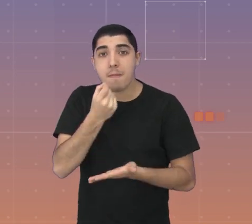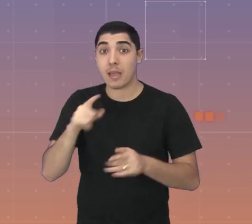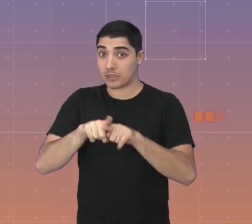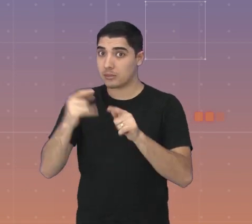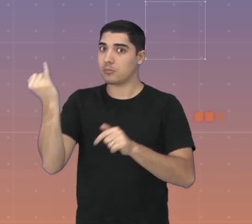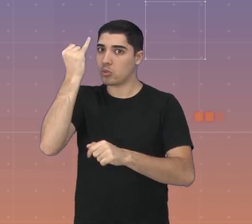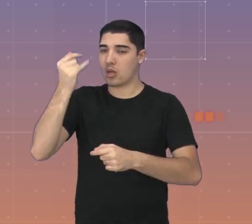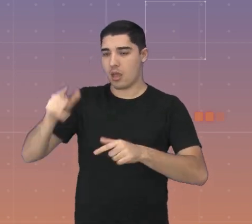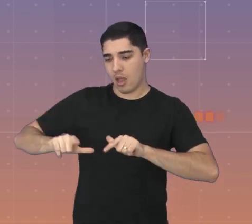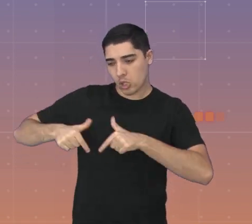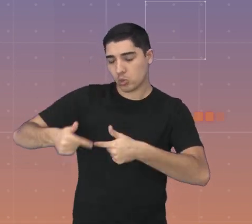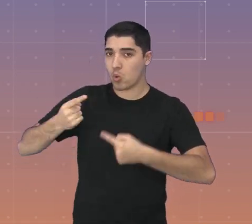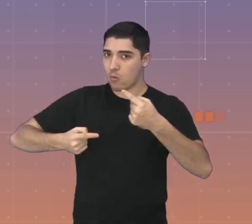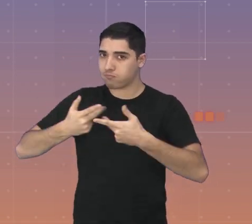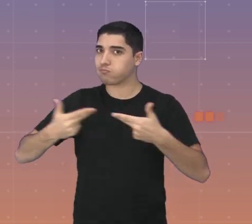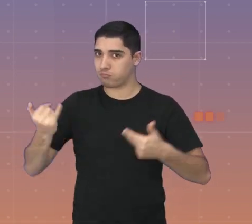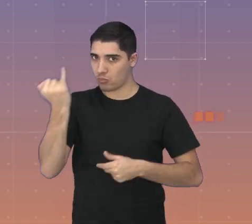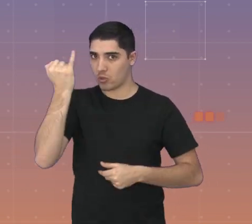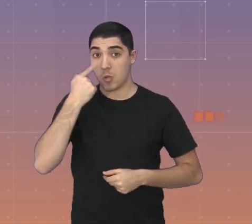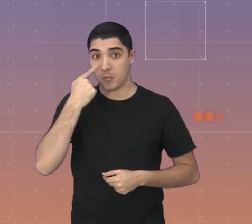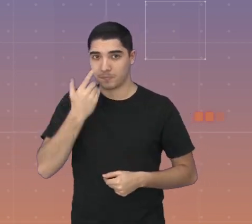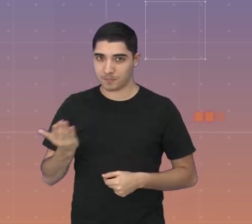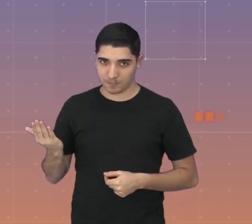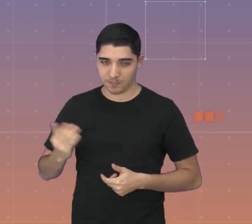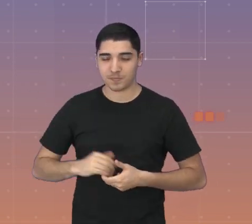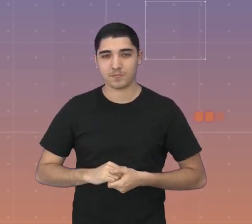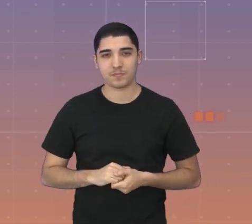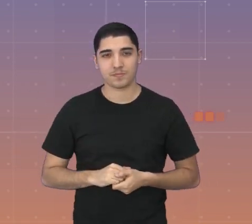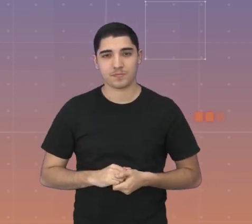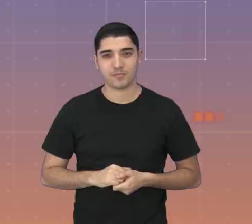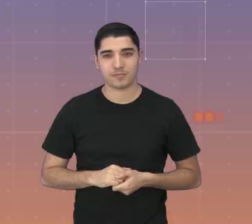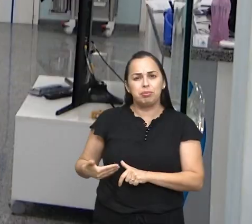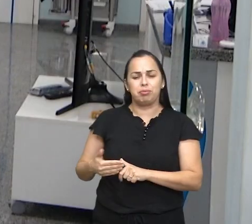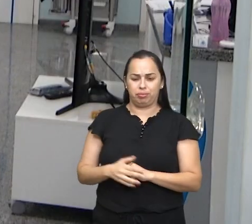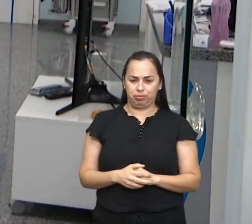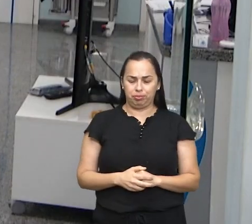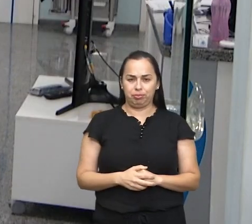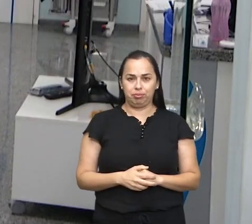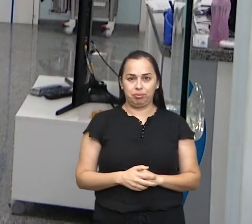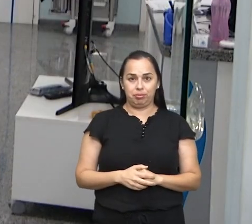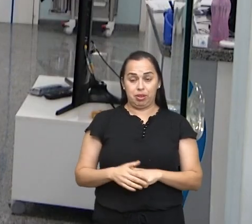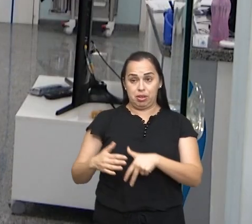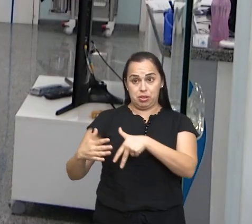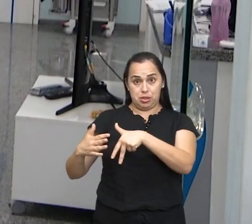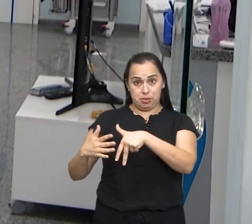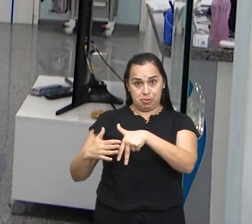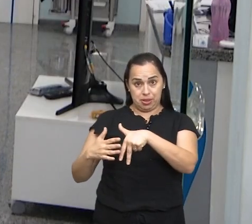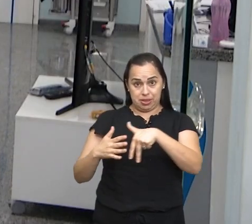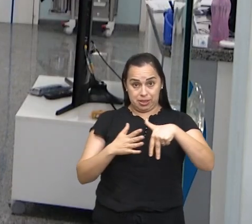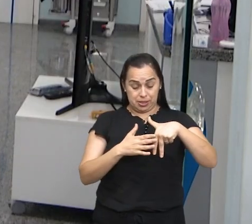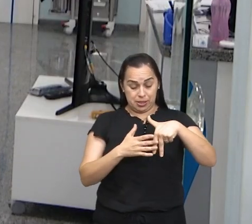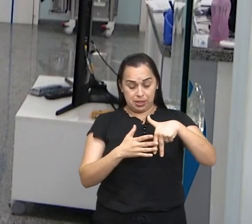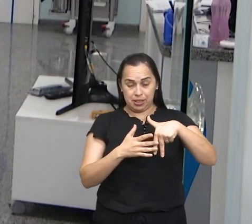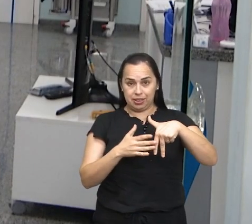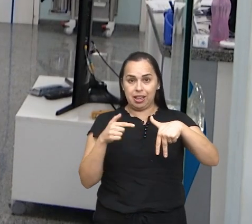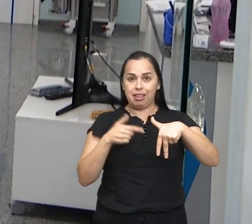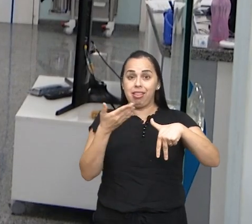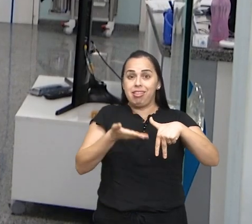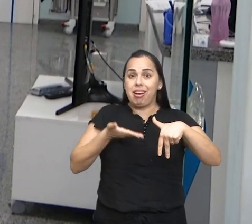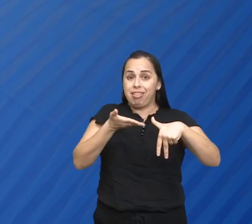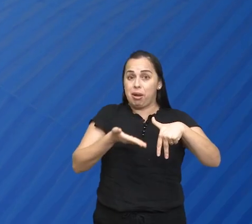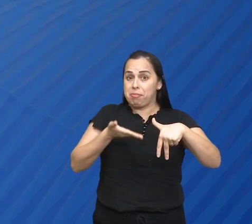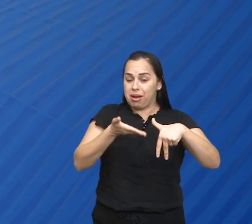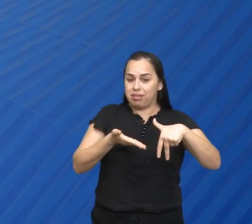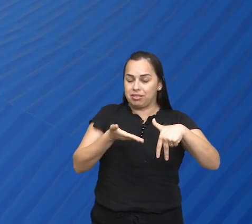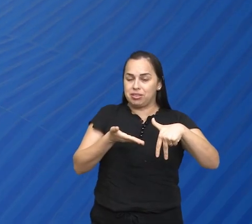de criar políticas públicas na área. Veja na reportagem. Os pacientes que estão passando por tratamento